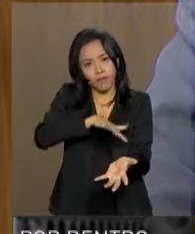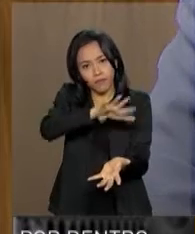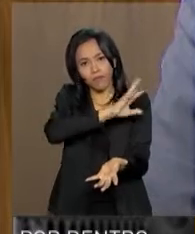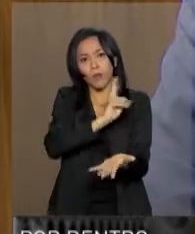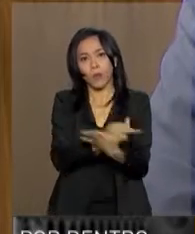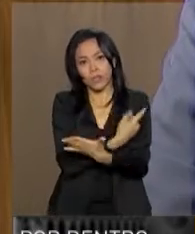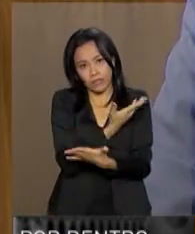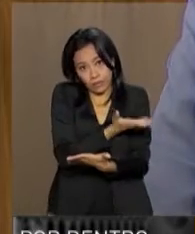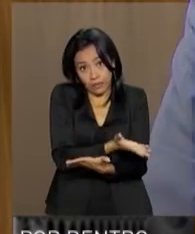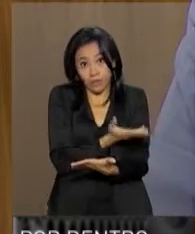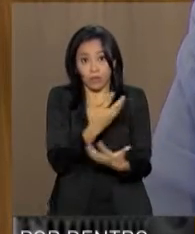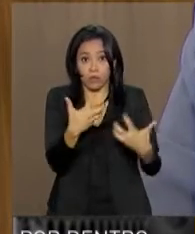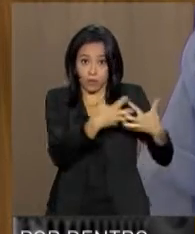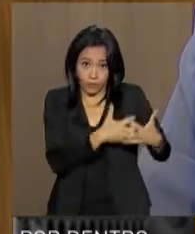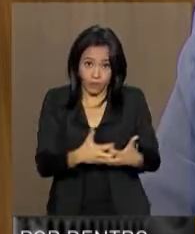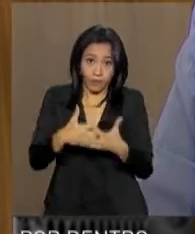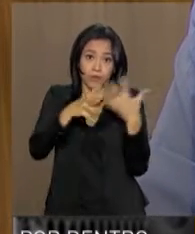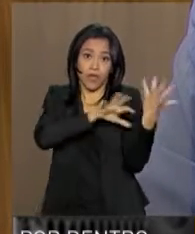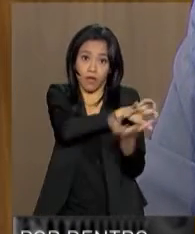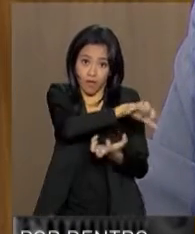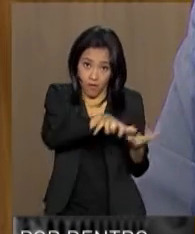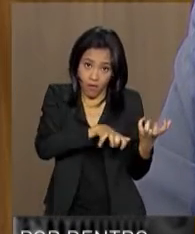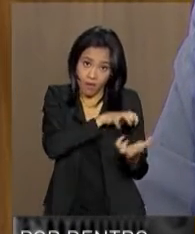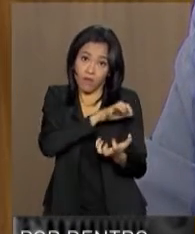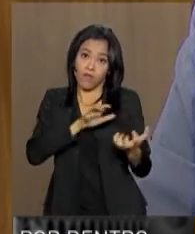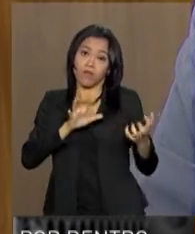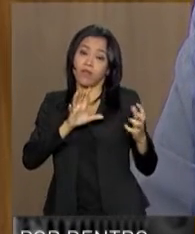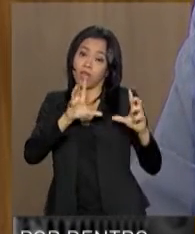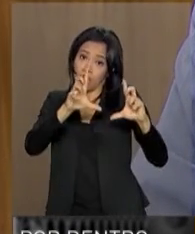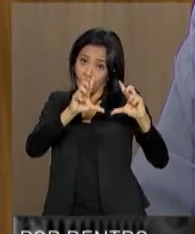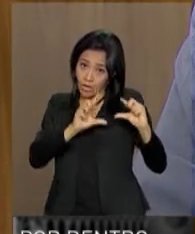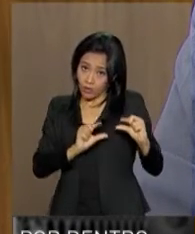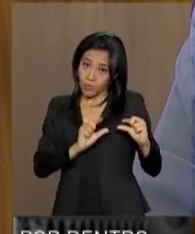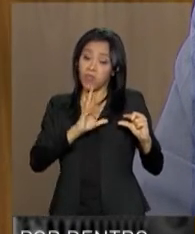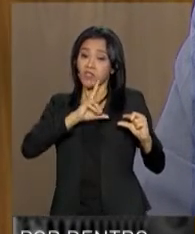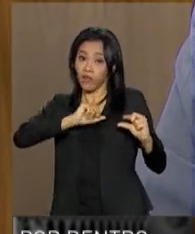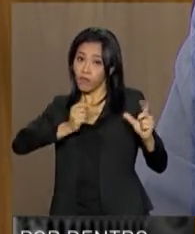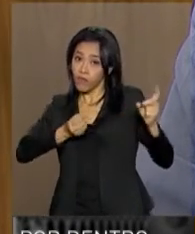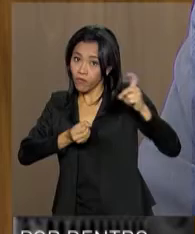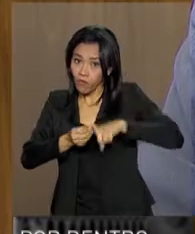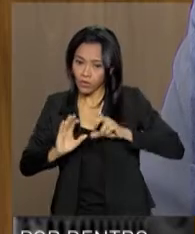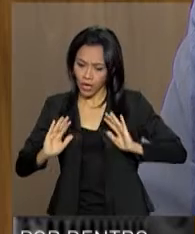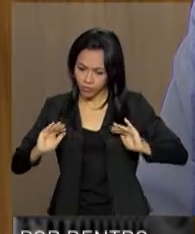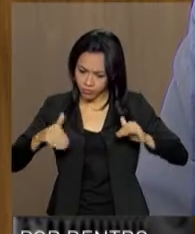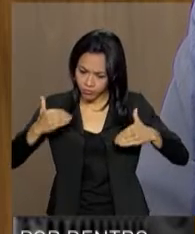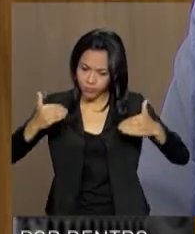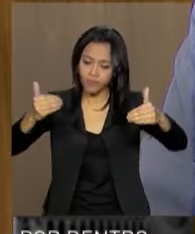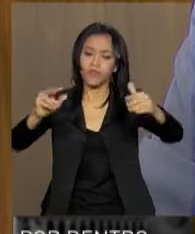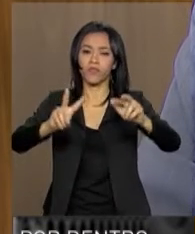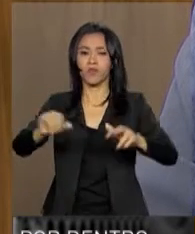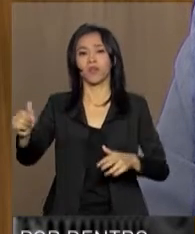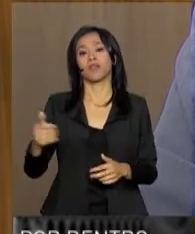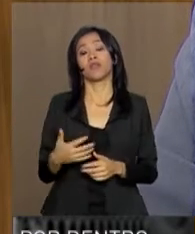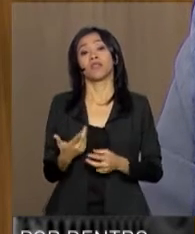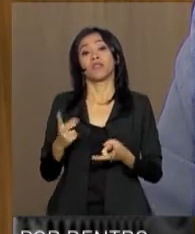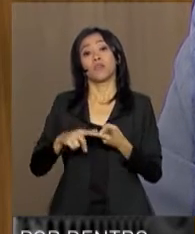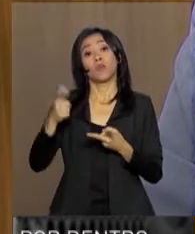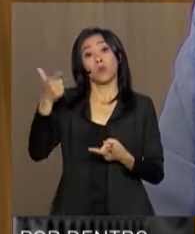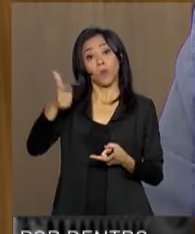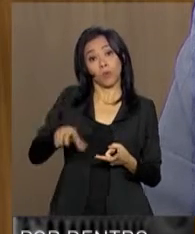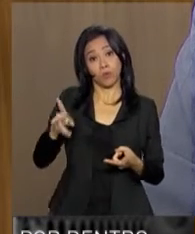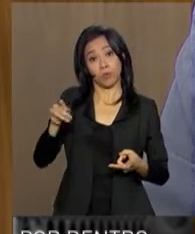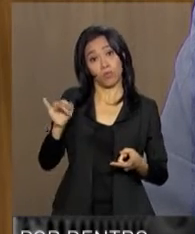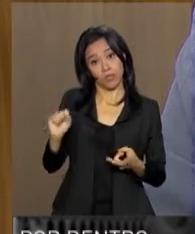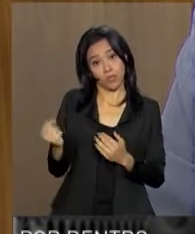perdemos um pouco de tração mas nós vamos retomar o pis/pasep quais não vai nos ajudar muito nesse sentido há dentro do ministério do planejamento